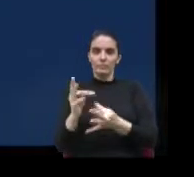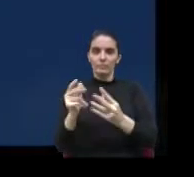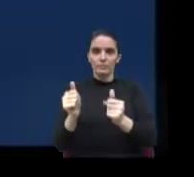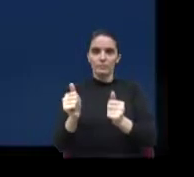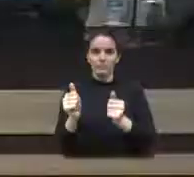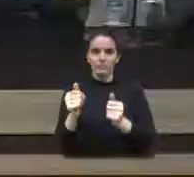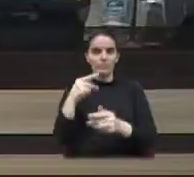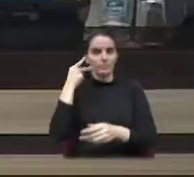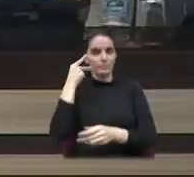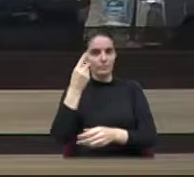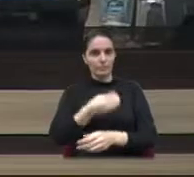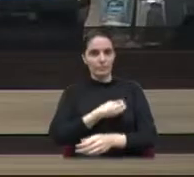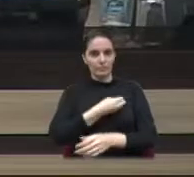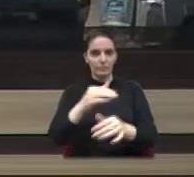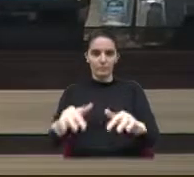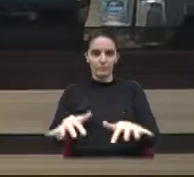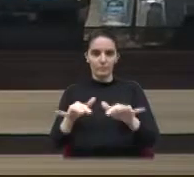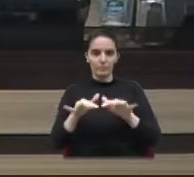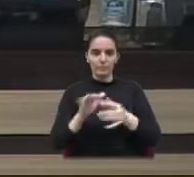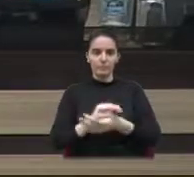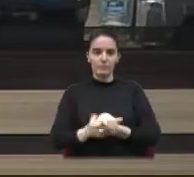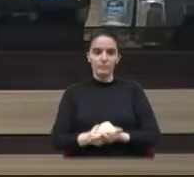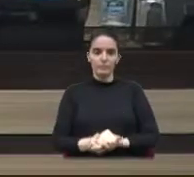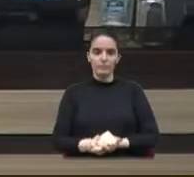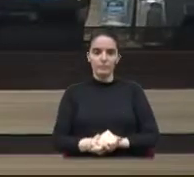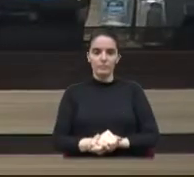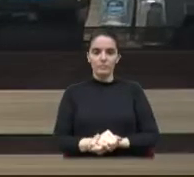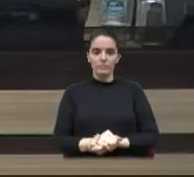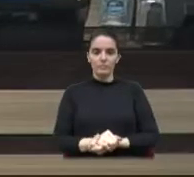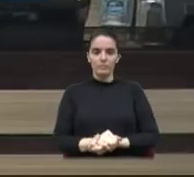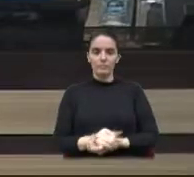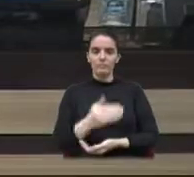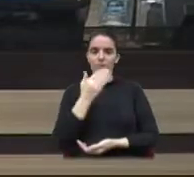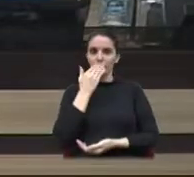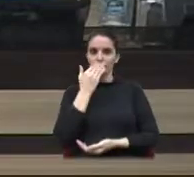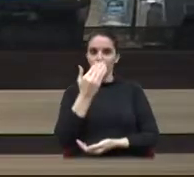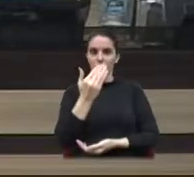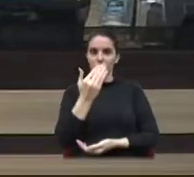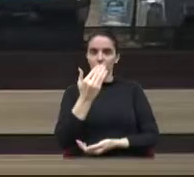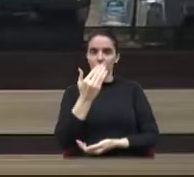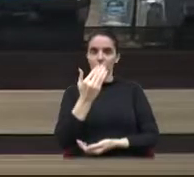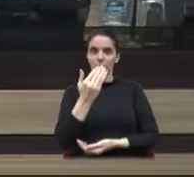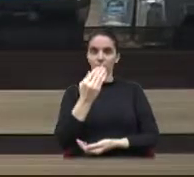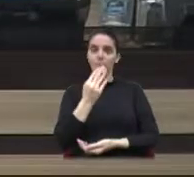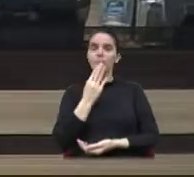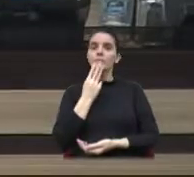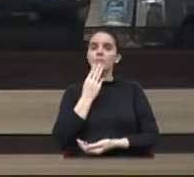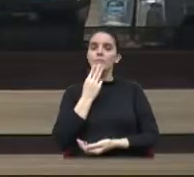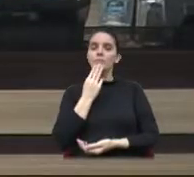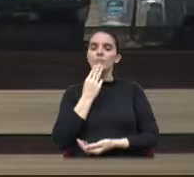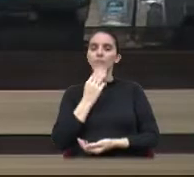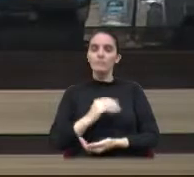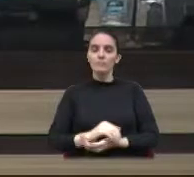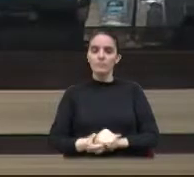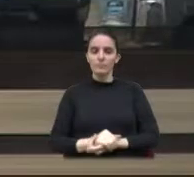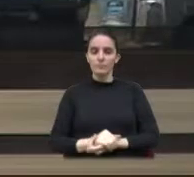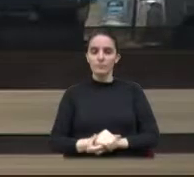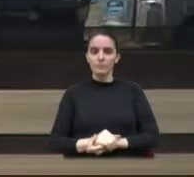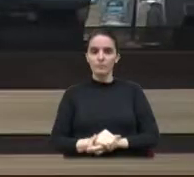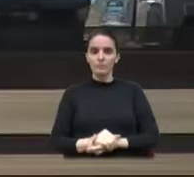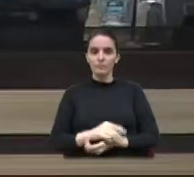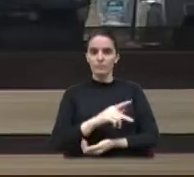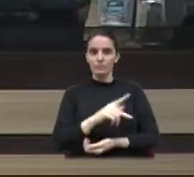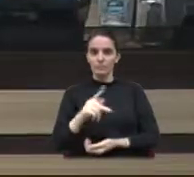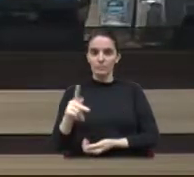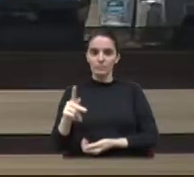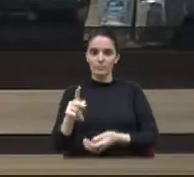vereadores presentes no plenário. Questão de ordem, senhor presidente. Uma questão de ordem do vereador Vaguinho Santa Luzia. Senhor presidente, o